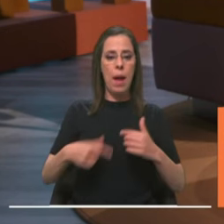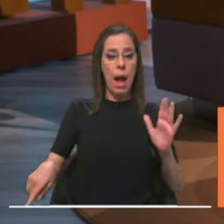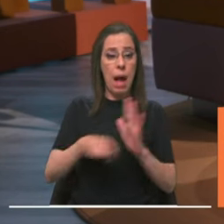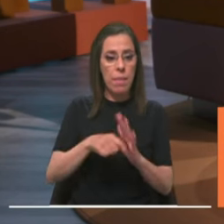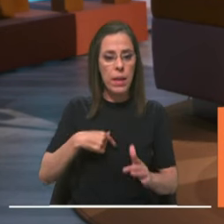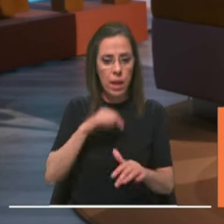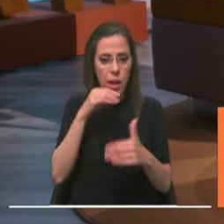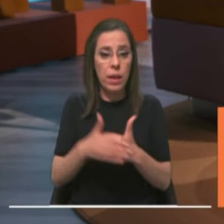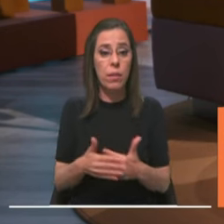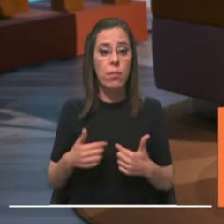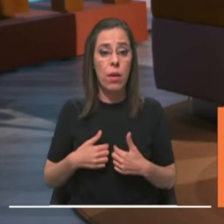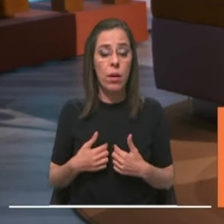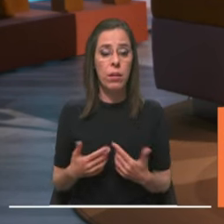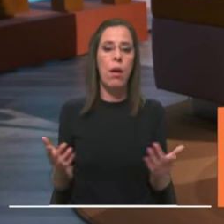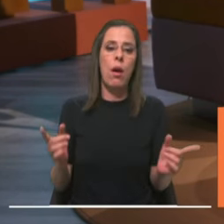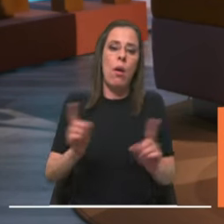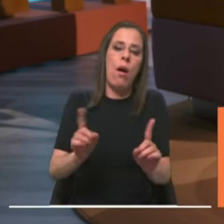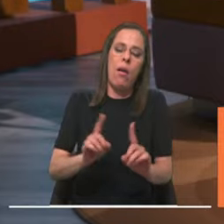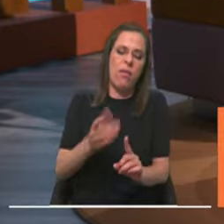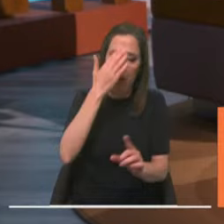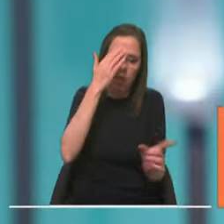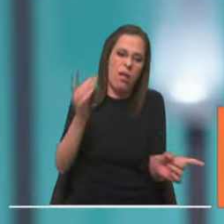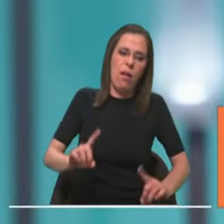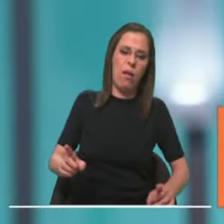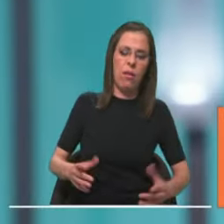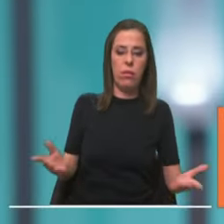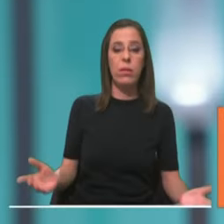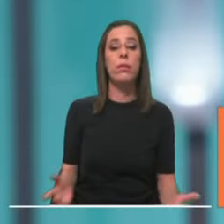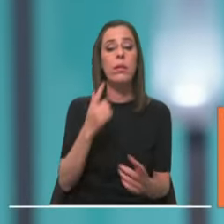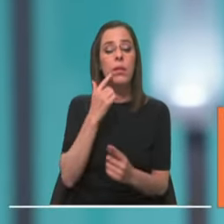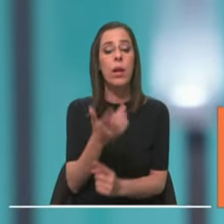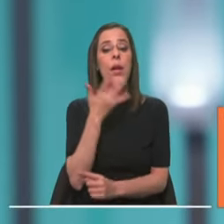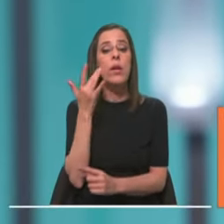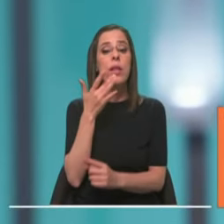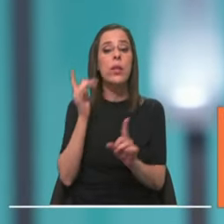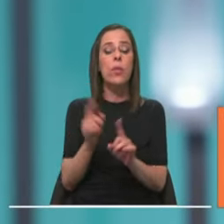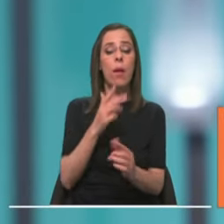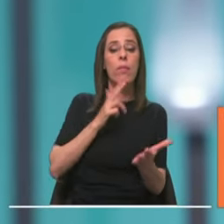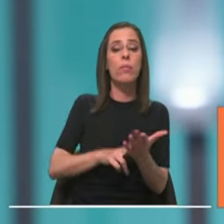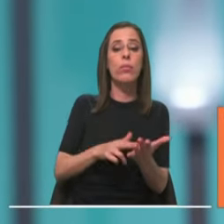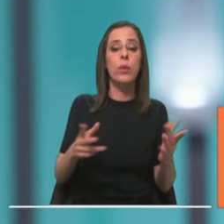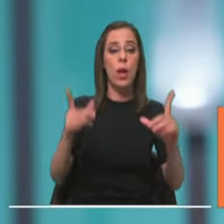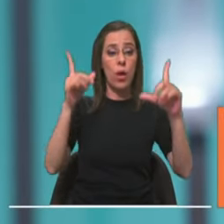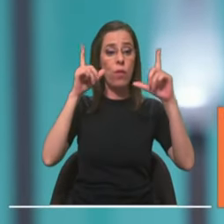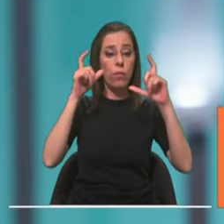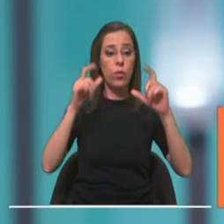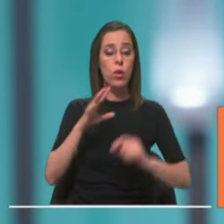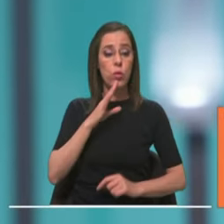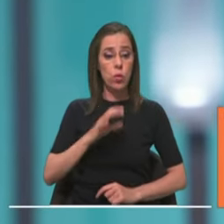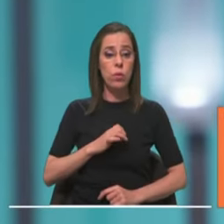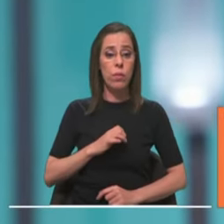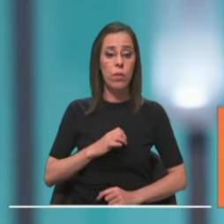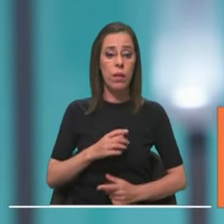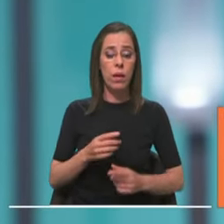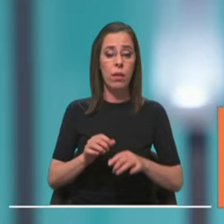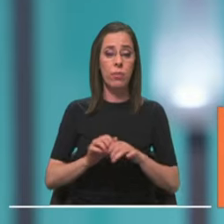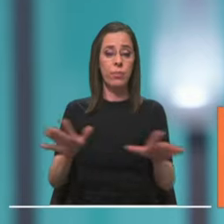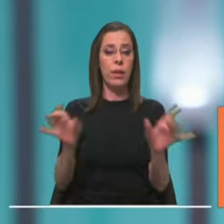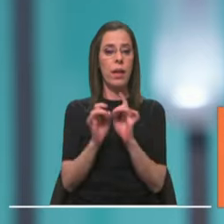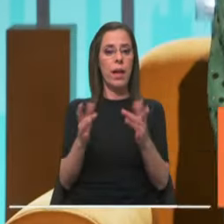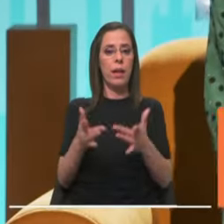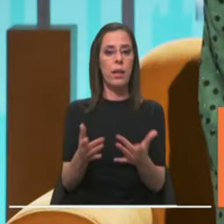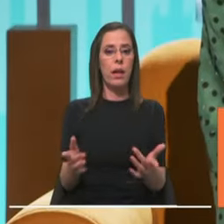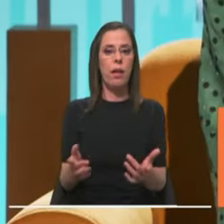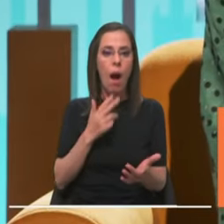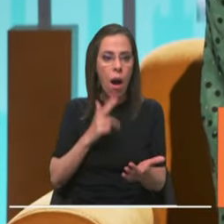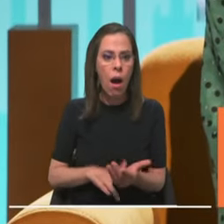ameaçarem de morte. Digo não, eu, isso não é? Acho que não. É um exagero, não é? Não é razões para tirarem fotografias dos meus filhos e andarem a circular na internet, pois